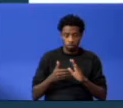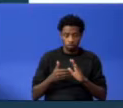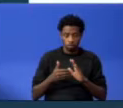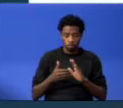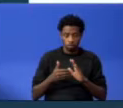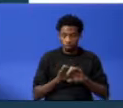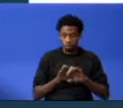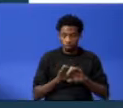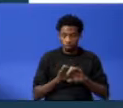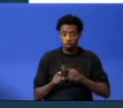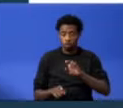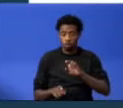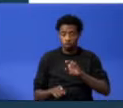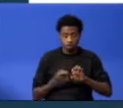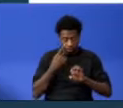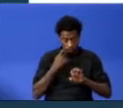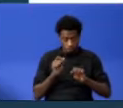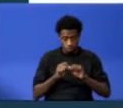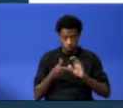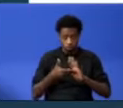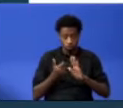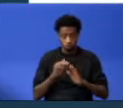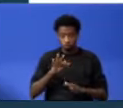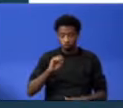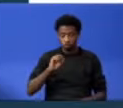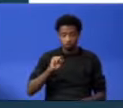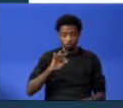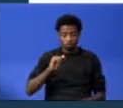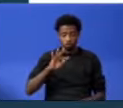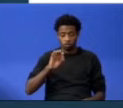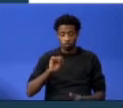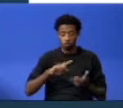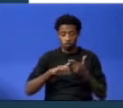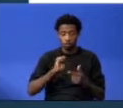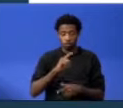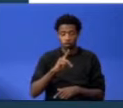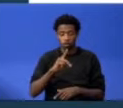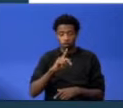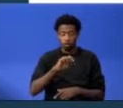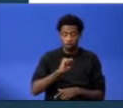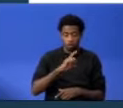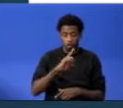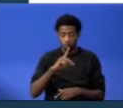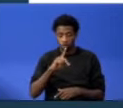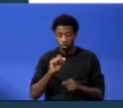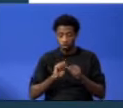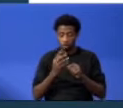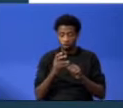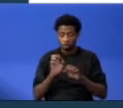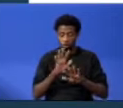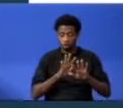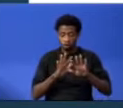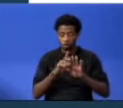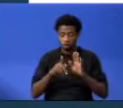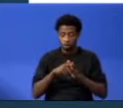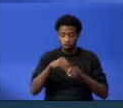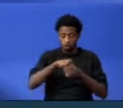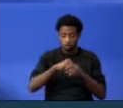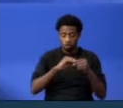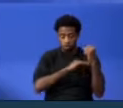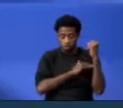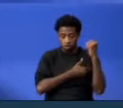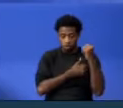sarcoplasmático. Ou opção E, saída do fosfato inorgânico e do ADP, gerando a movimentação de actina sobre a